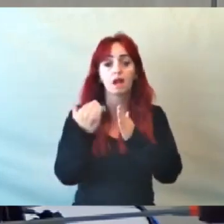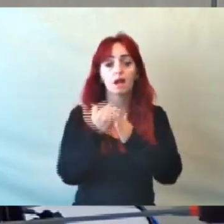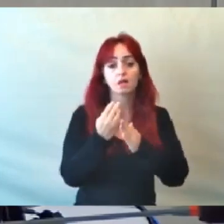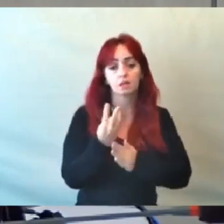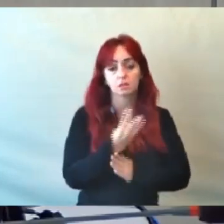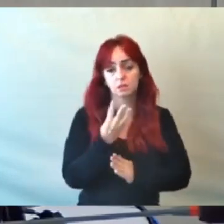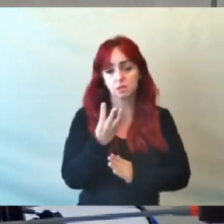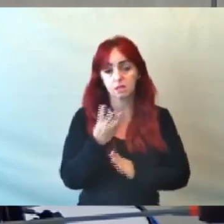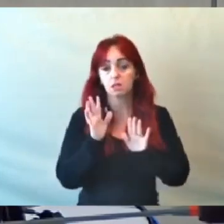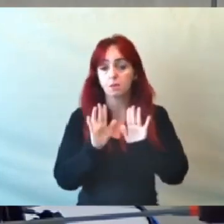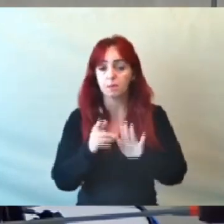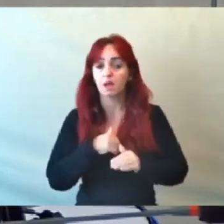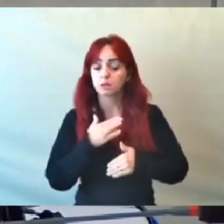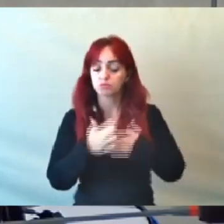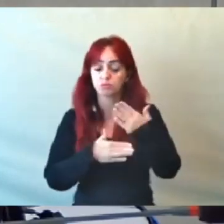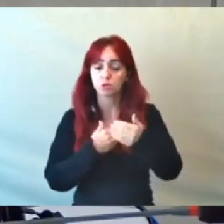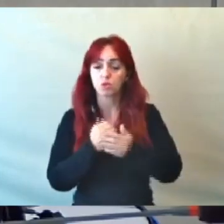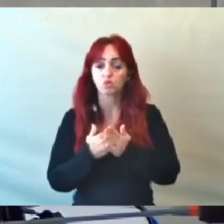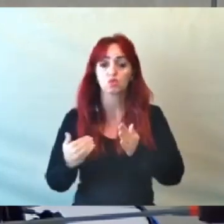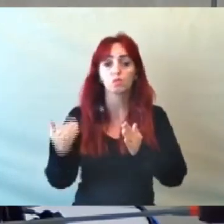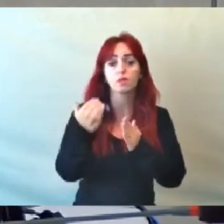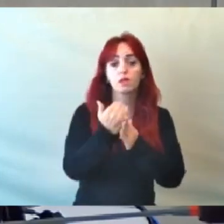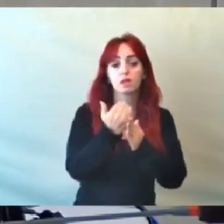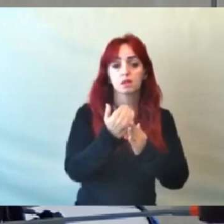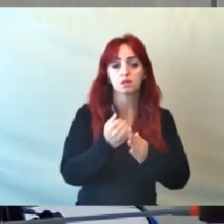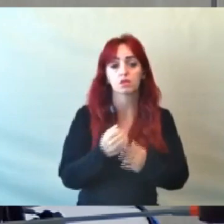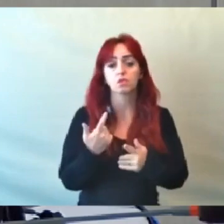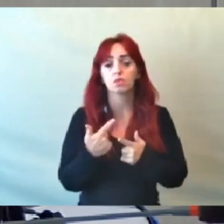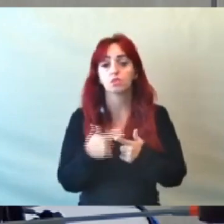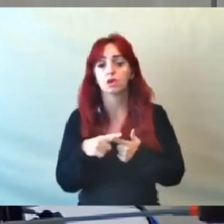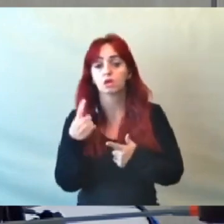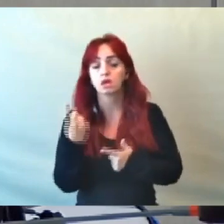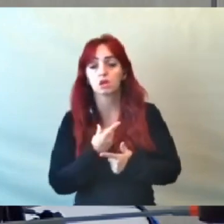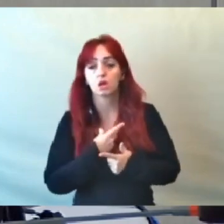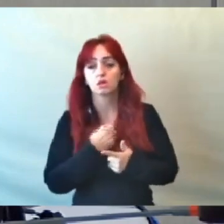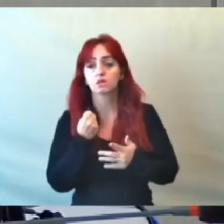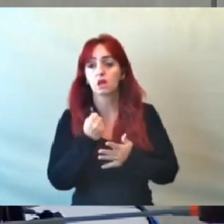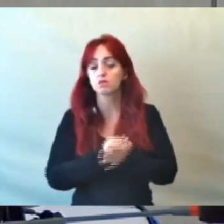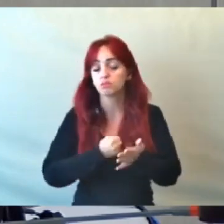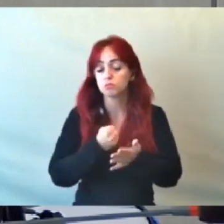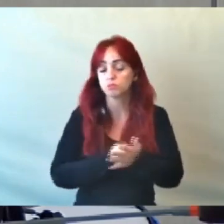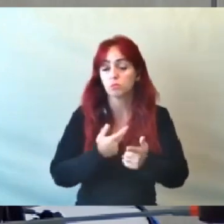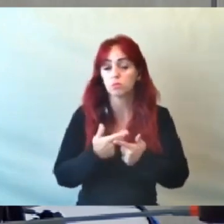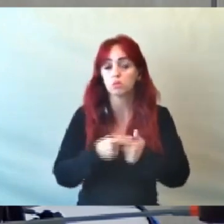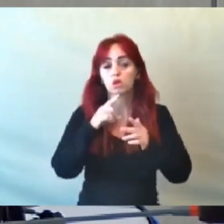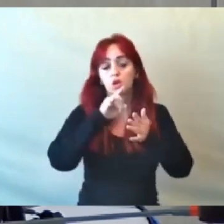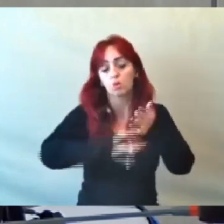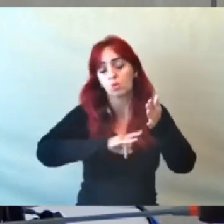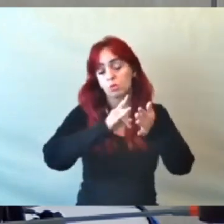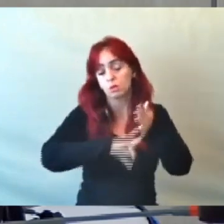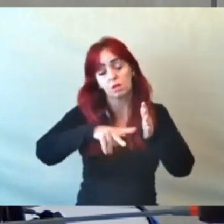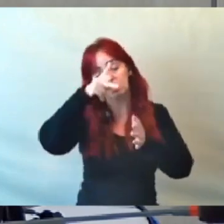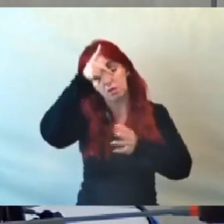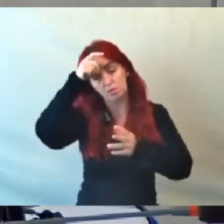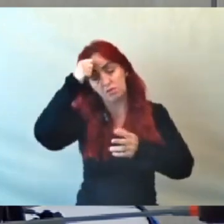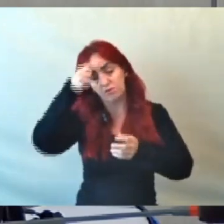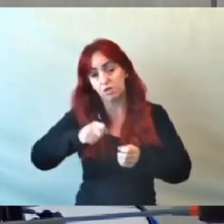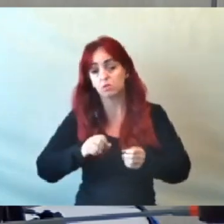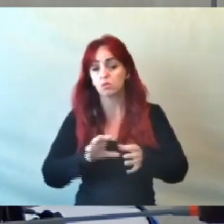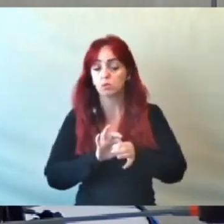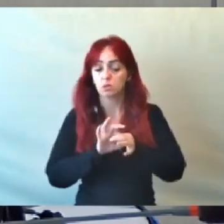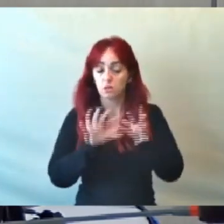marca. Por que que a gente está batendo nisso? Porque o contrato que a prefeitura celebrou com as empresas é que as